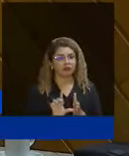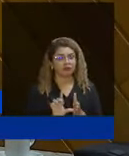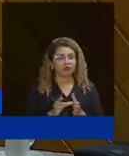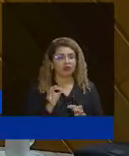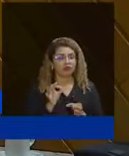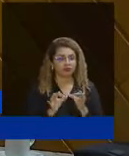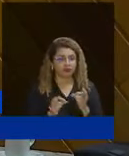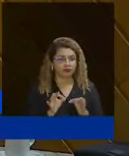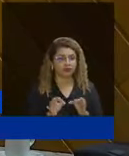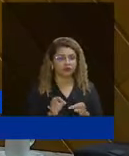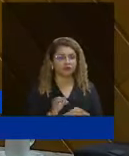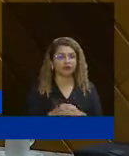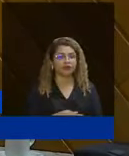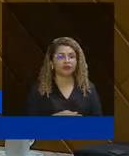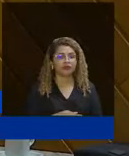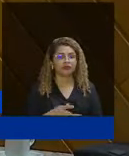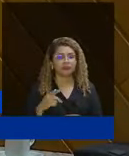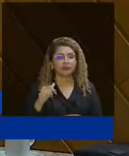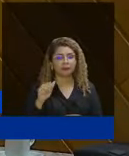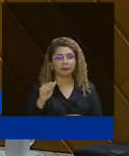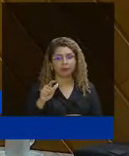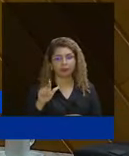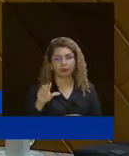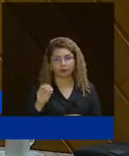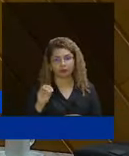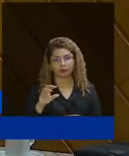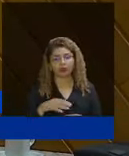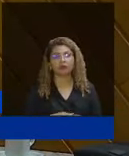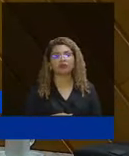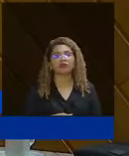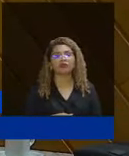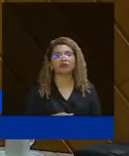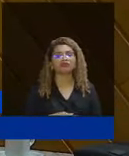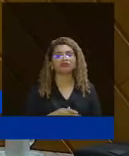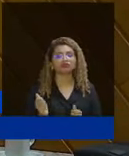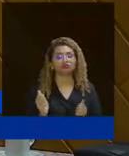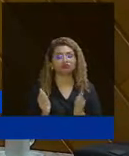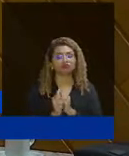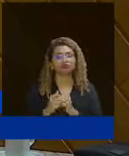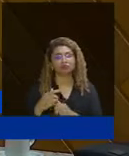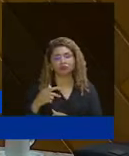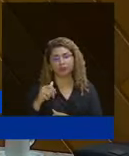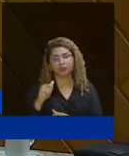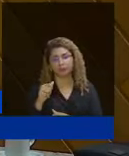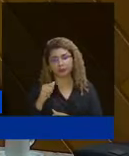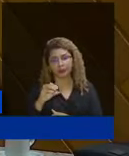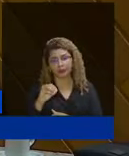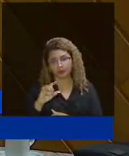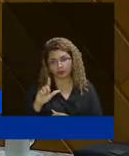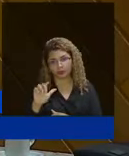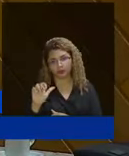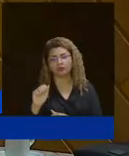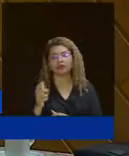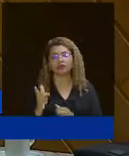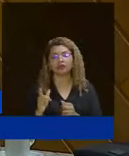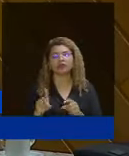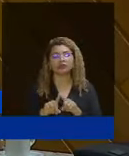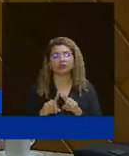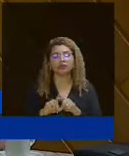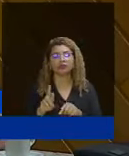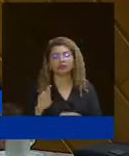julgamento, o doutor Paulo Madeira, juntamente com a doutora Paola e também o doutor Rivaldo,